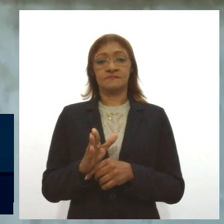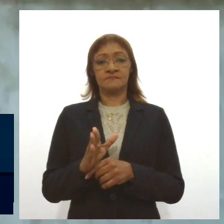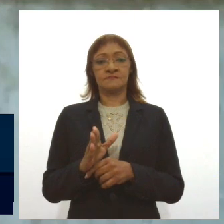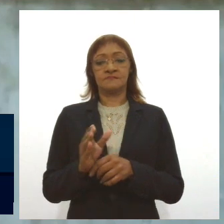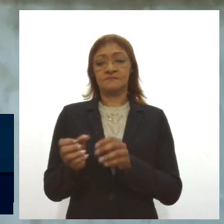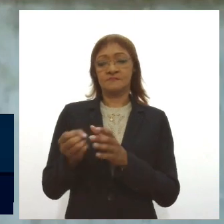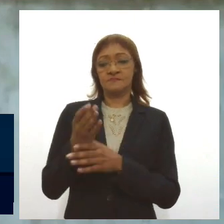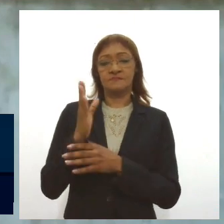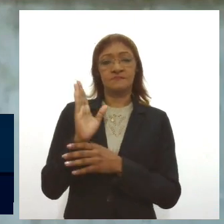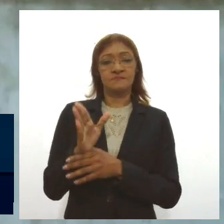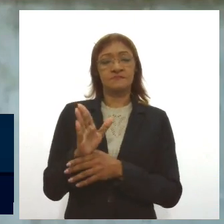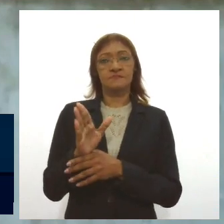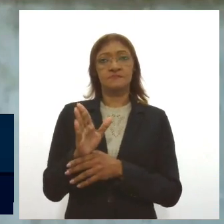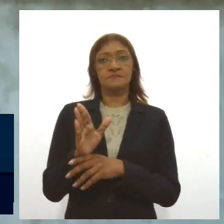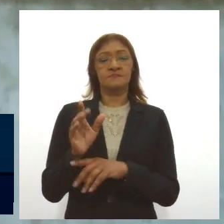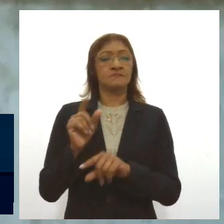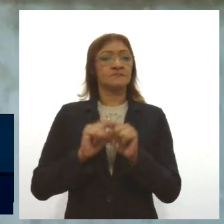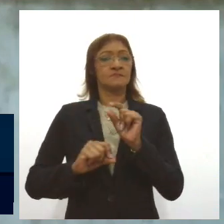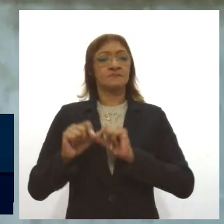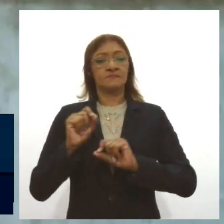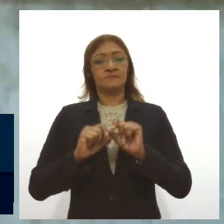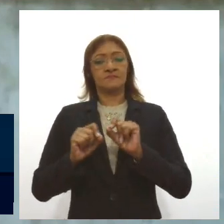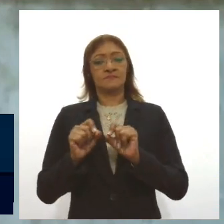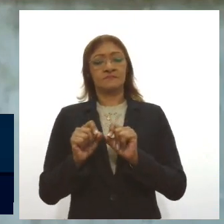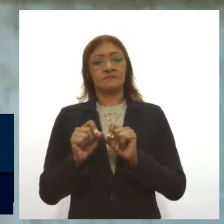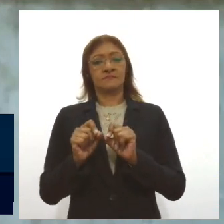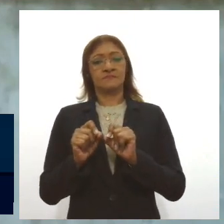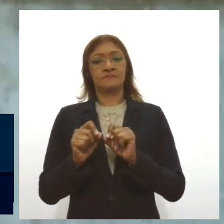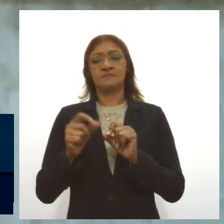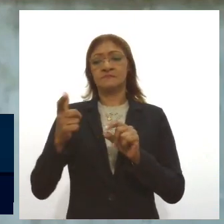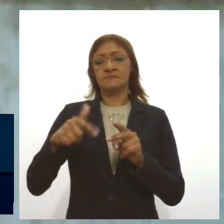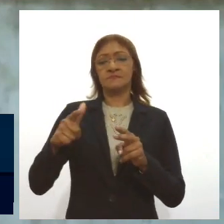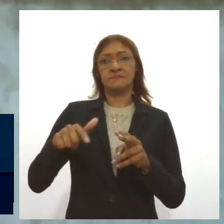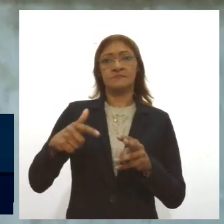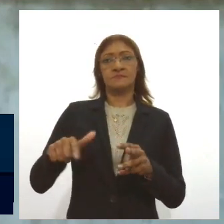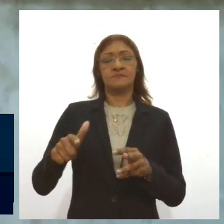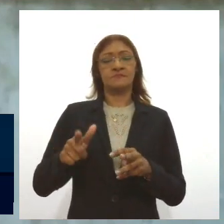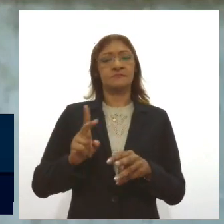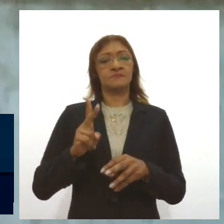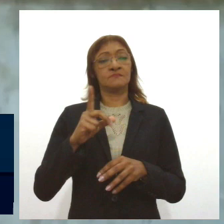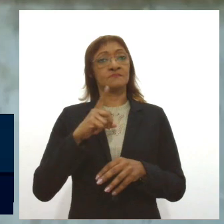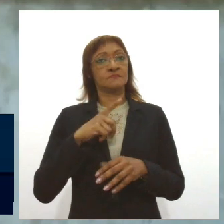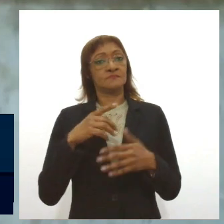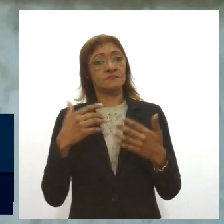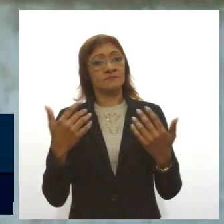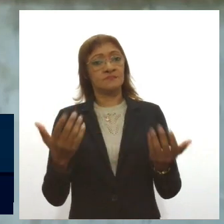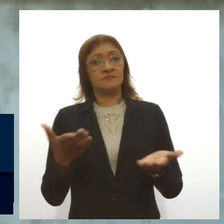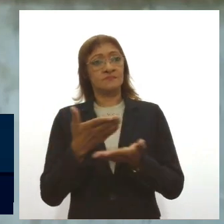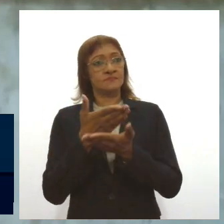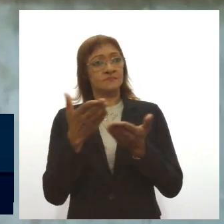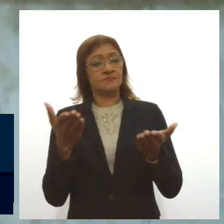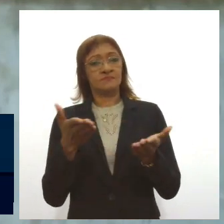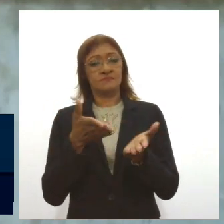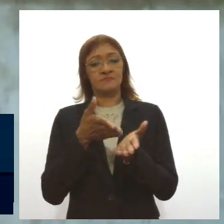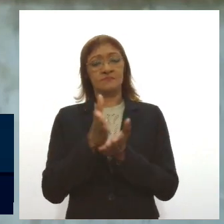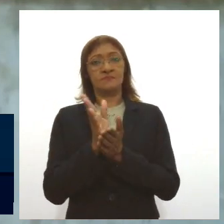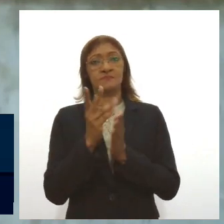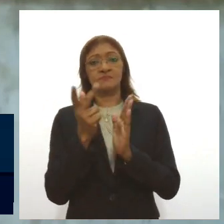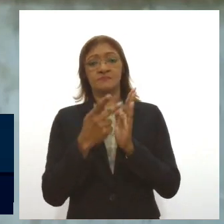foi um gol de placa daqueles de ser repetido várias vezes. Né? E vocês conseguiram aprovar um